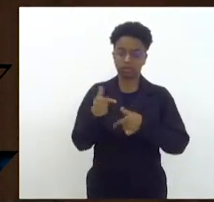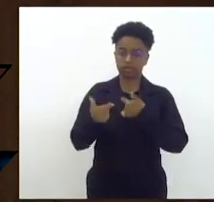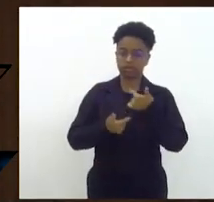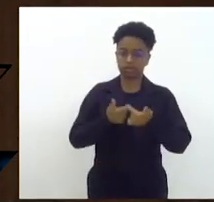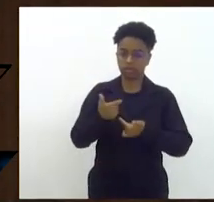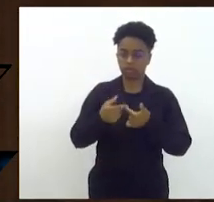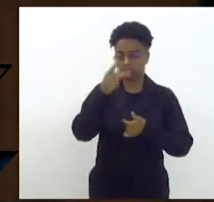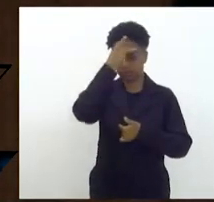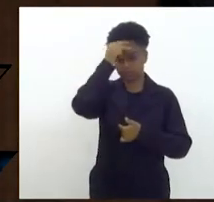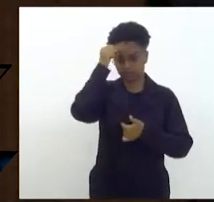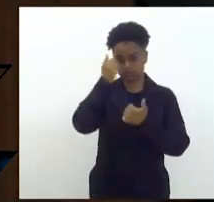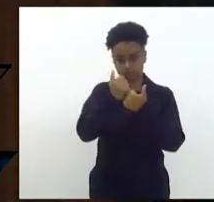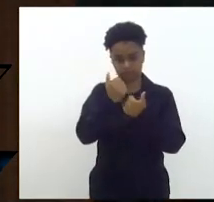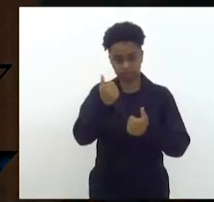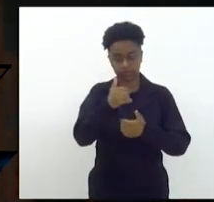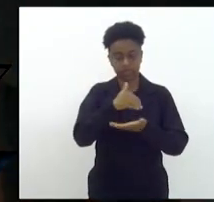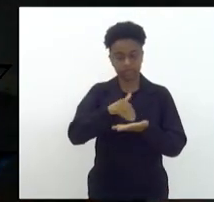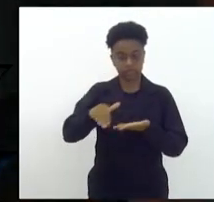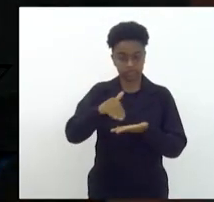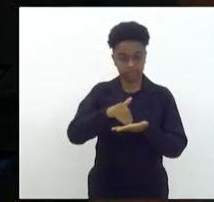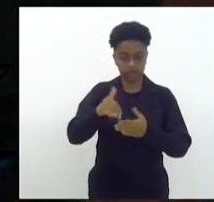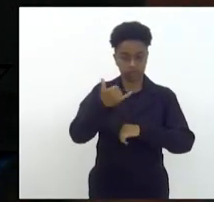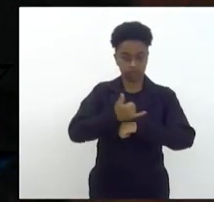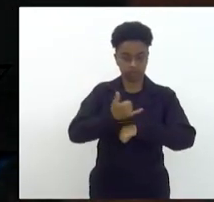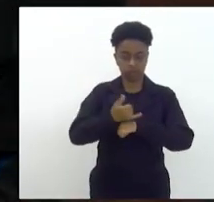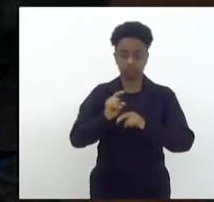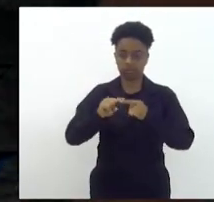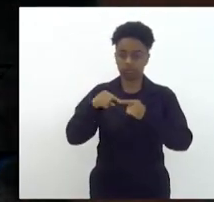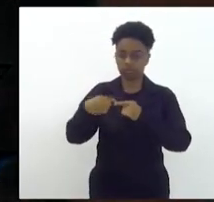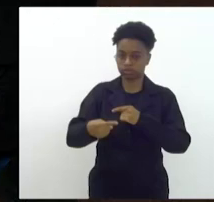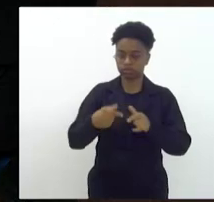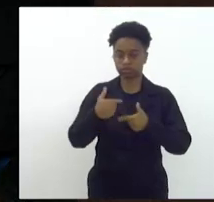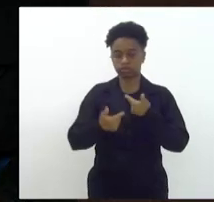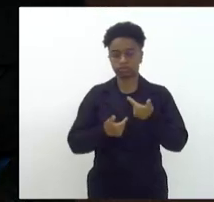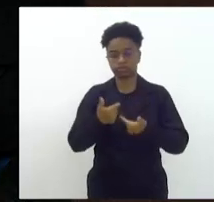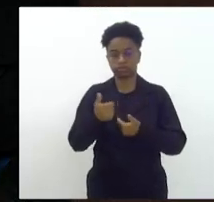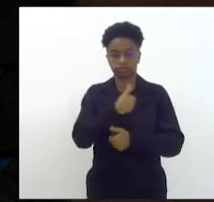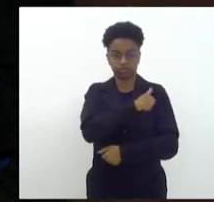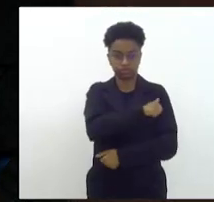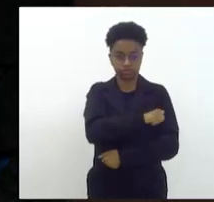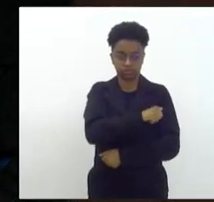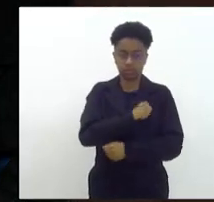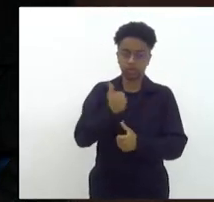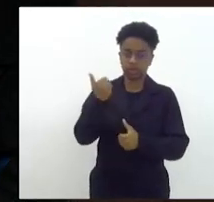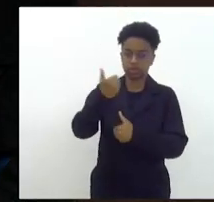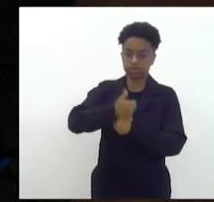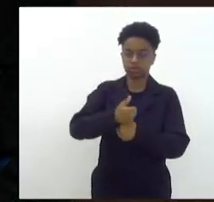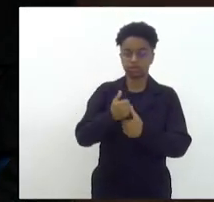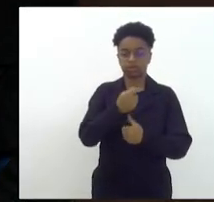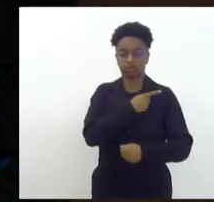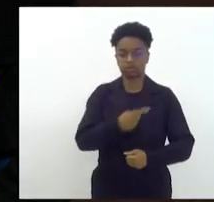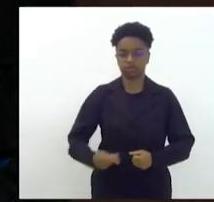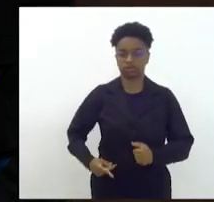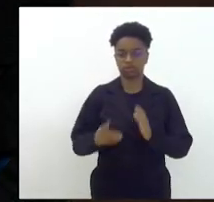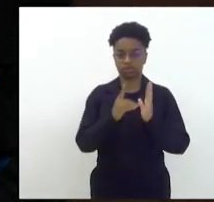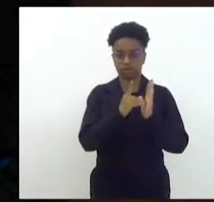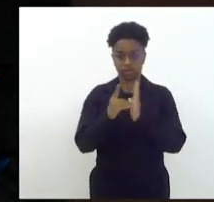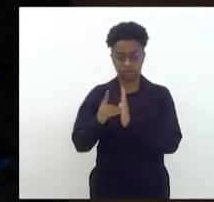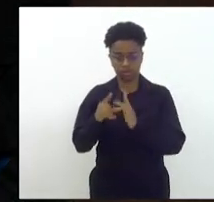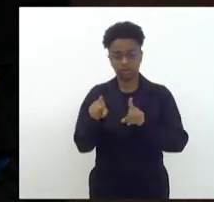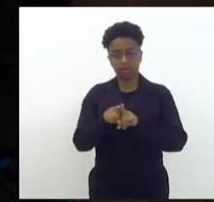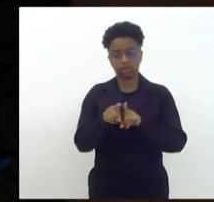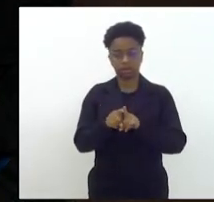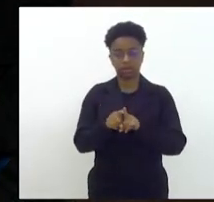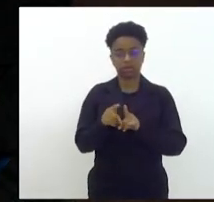como secretário posteriormente no estado do Rio de Janeiro assumindo a presidência do Detran foi